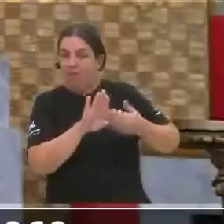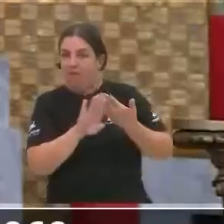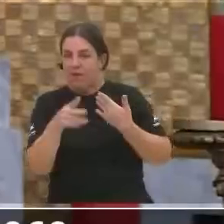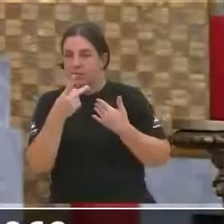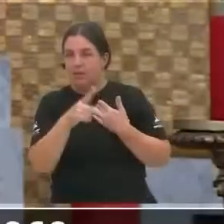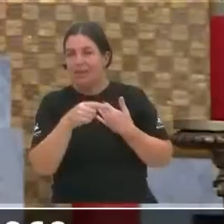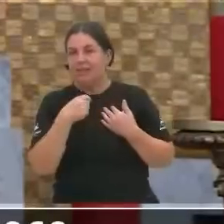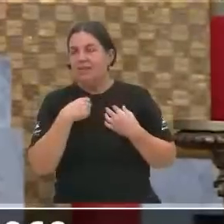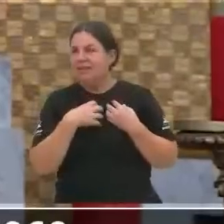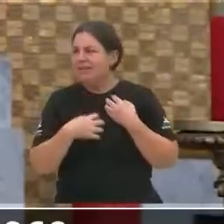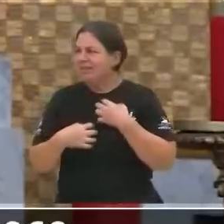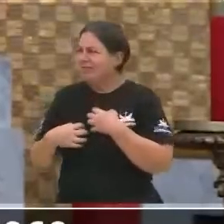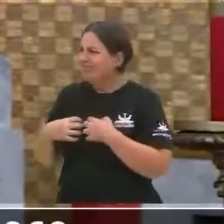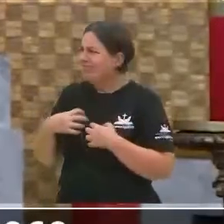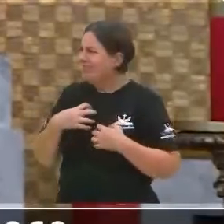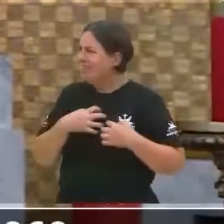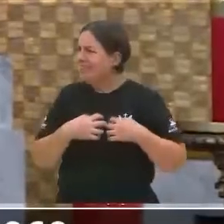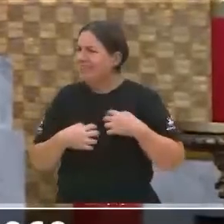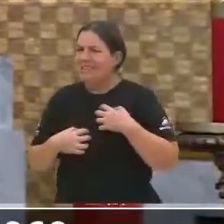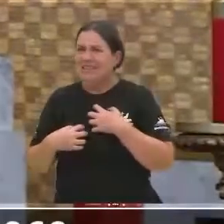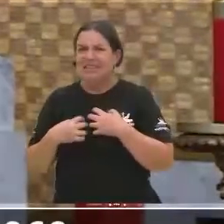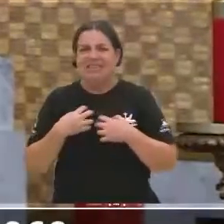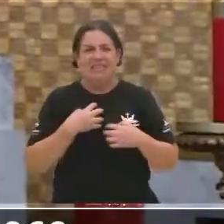te vinha aquele remorso